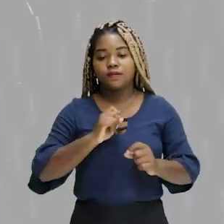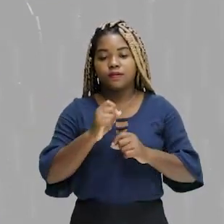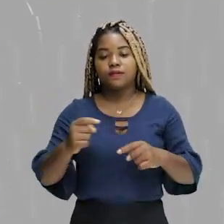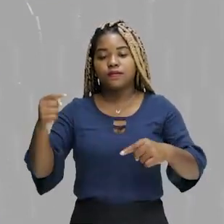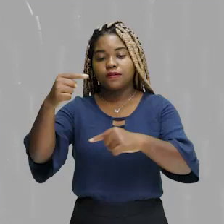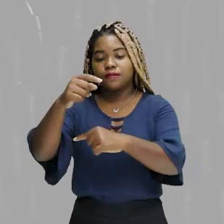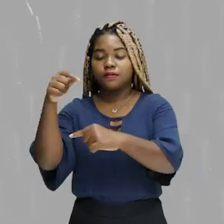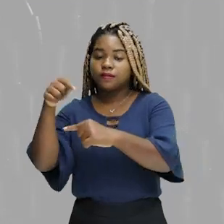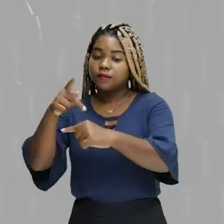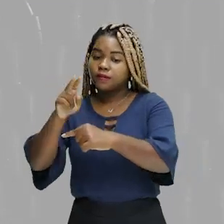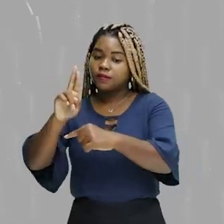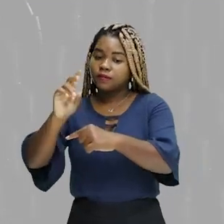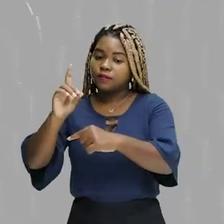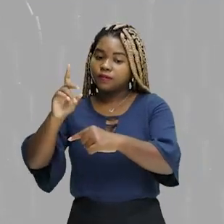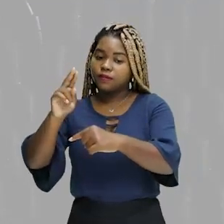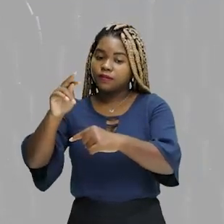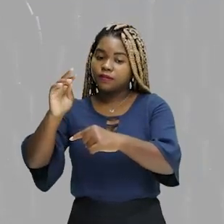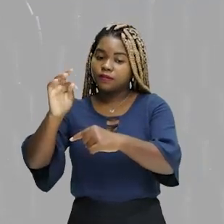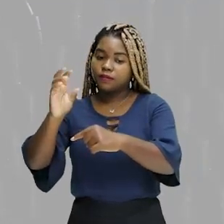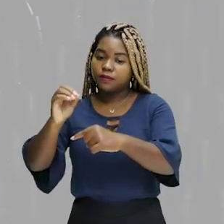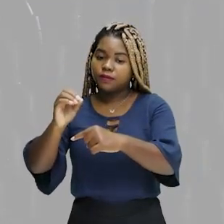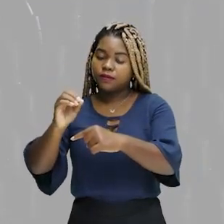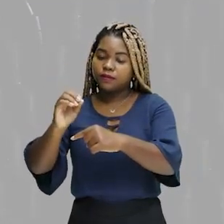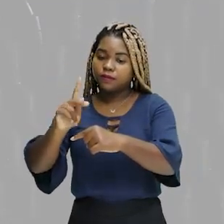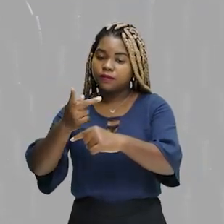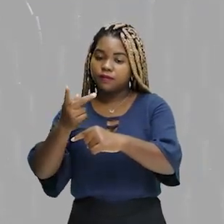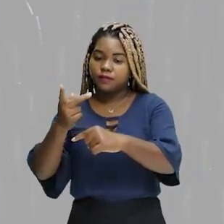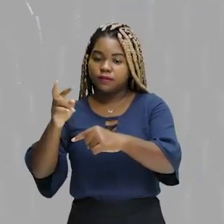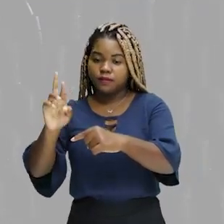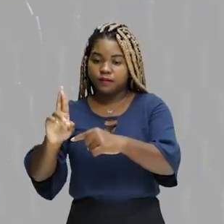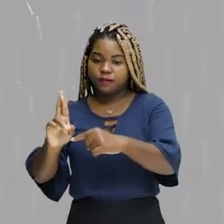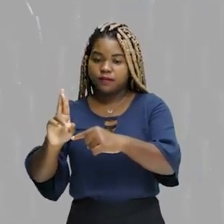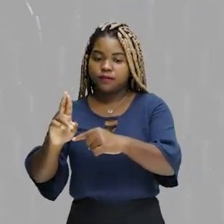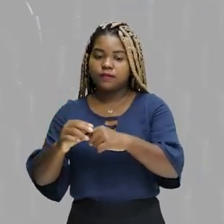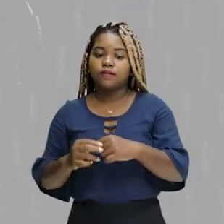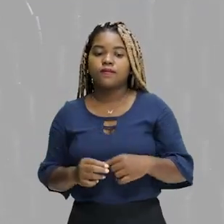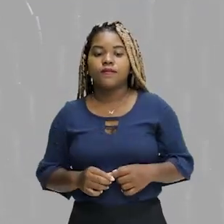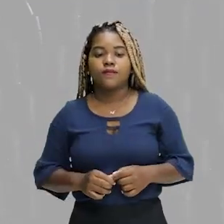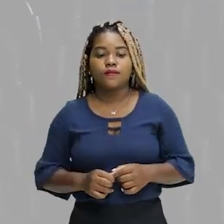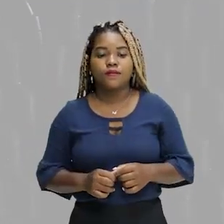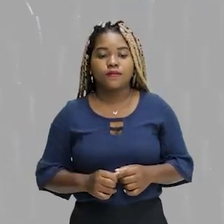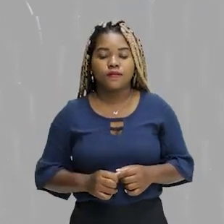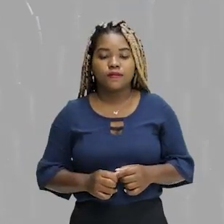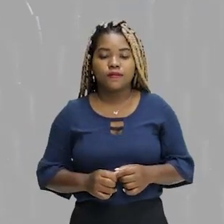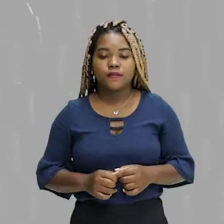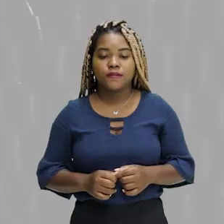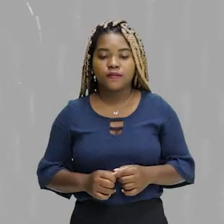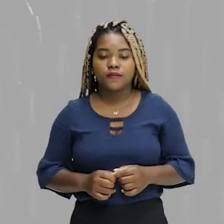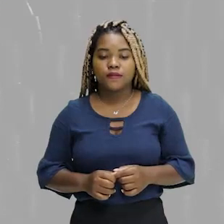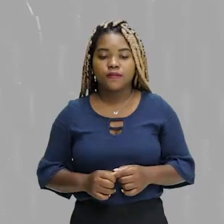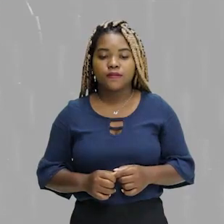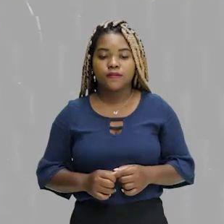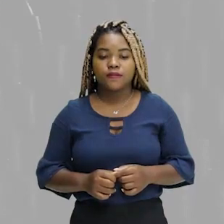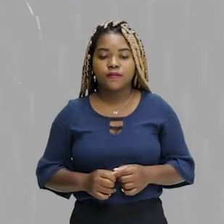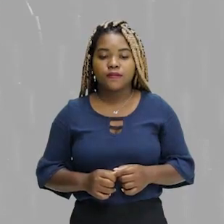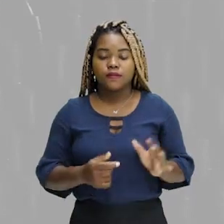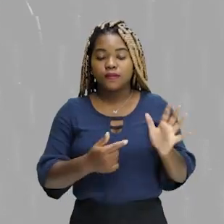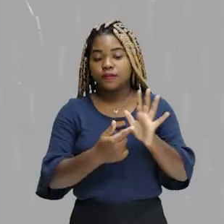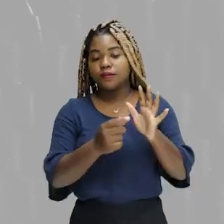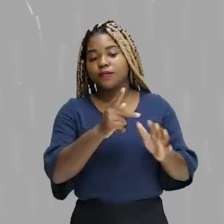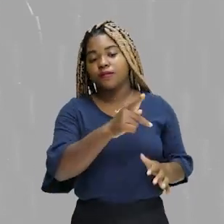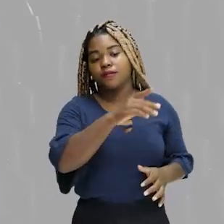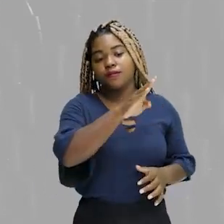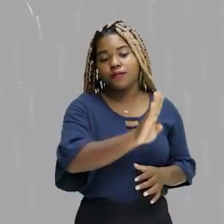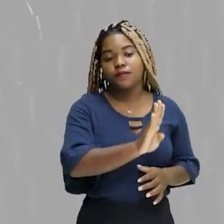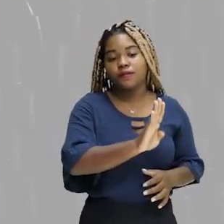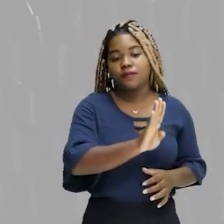o tetracloreto aparece, turma? Na equação 1 ou na equação 2? Respondo, ó, equação 2. Ele aparece, o